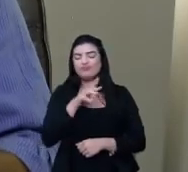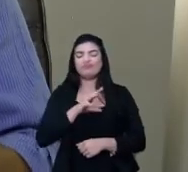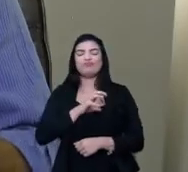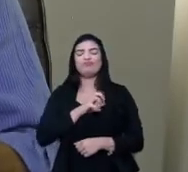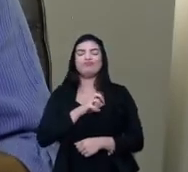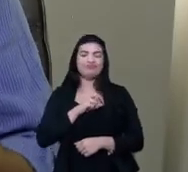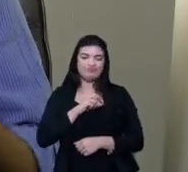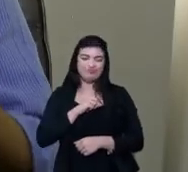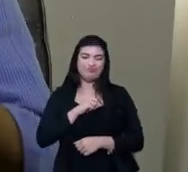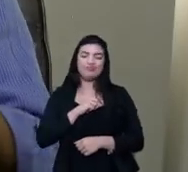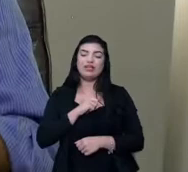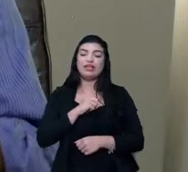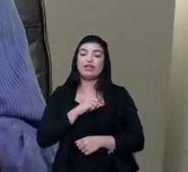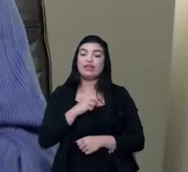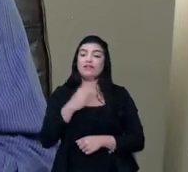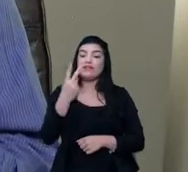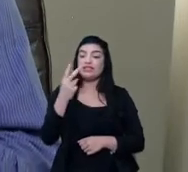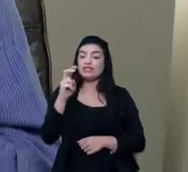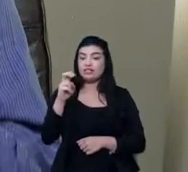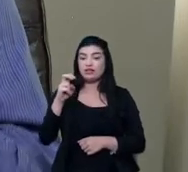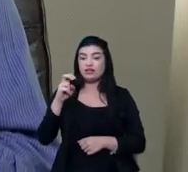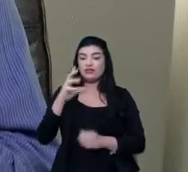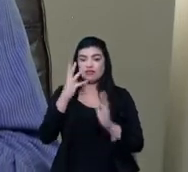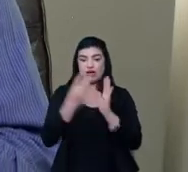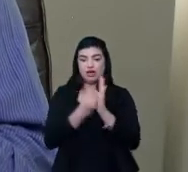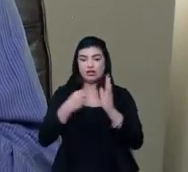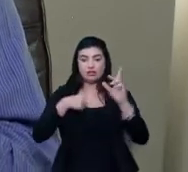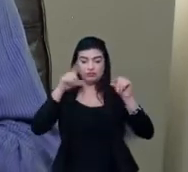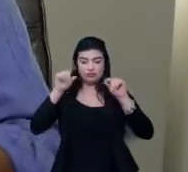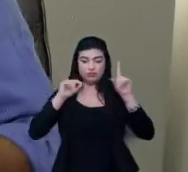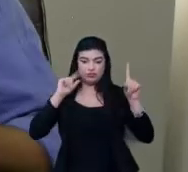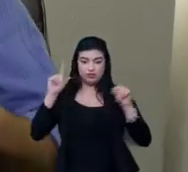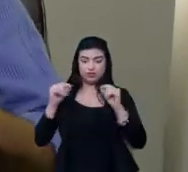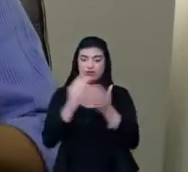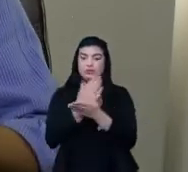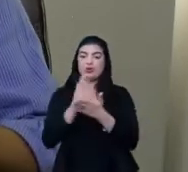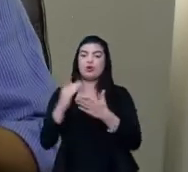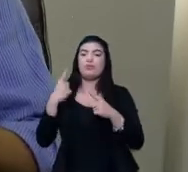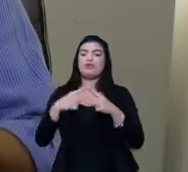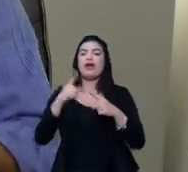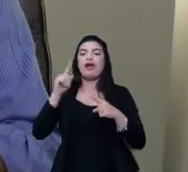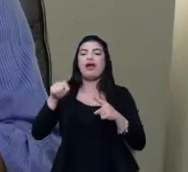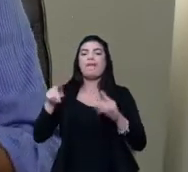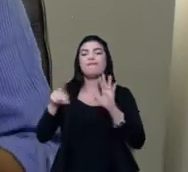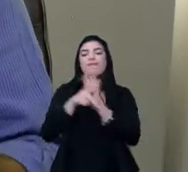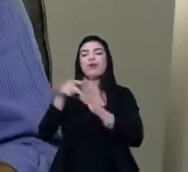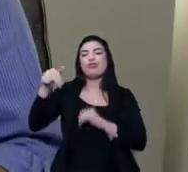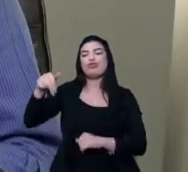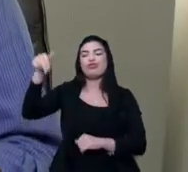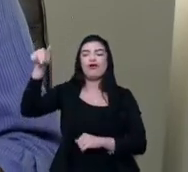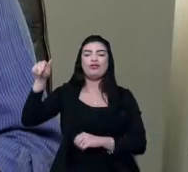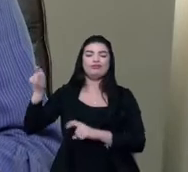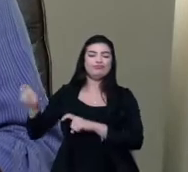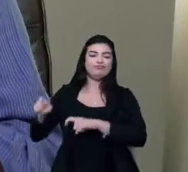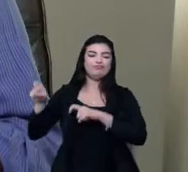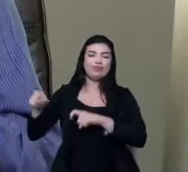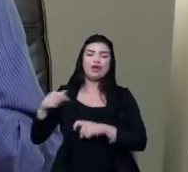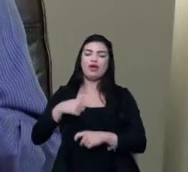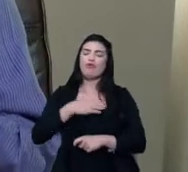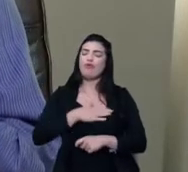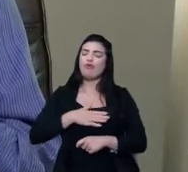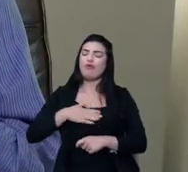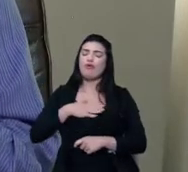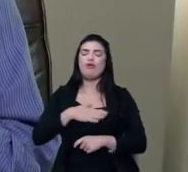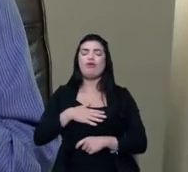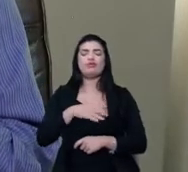essas 25 obras muito baseado nesse conceito mesmo do sertão para tentar trazer uma diversidade sertaneja, né?